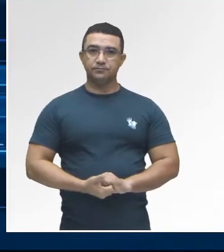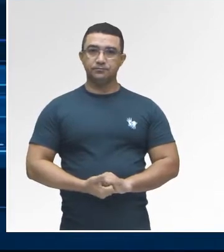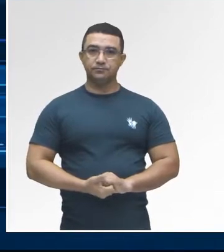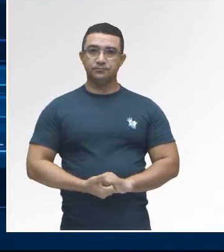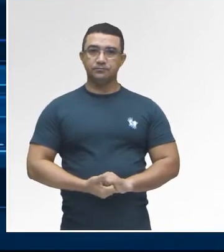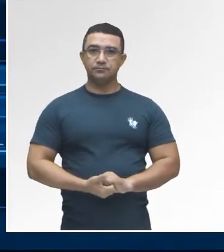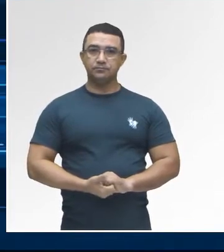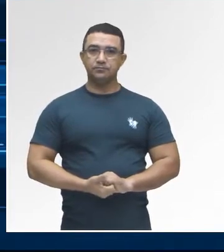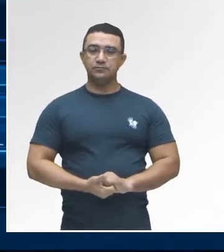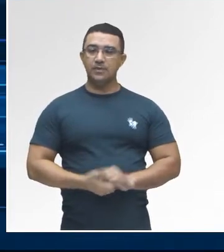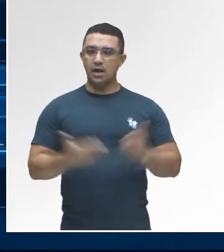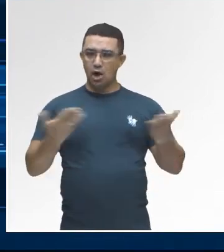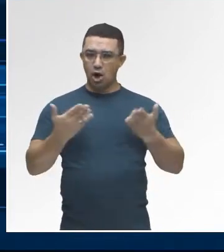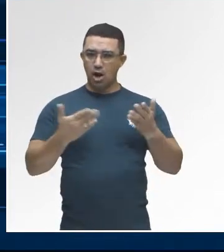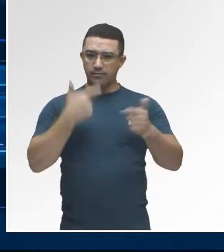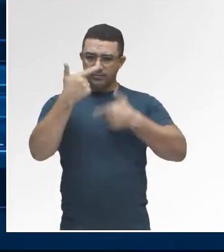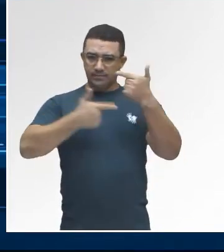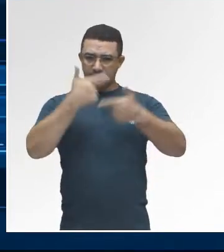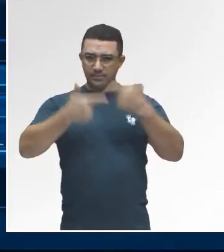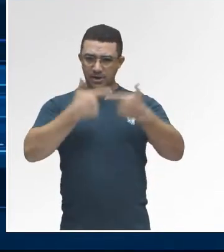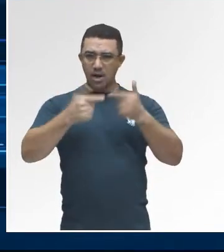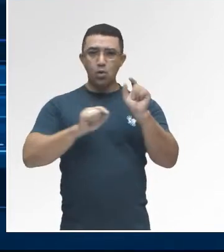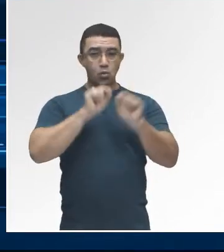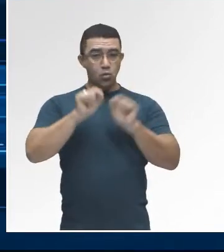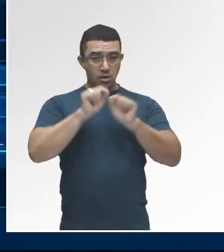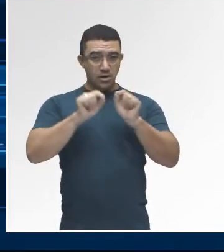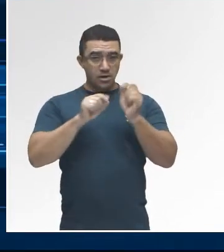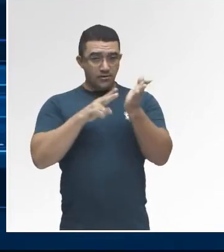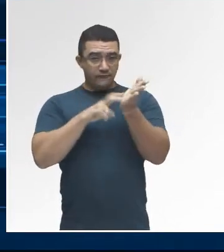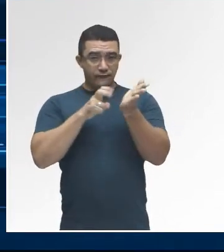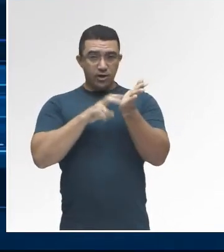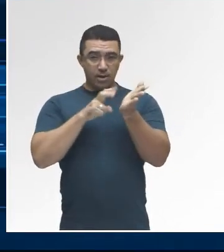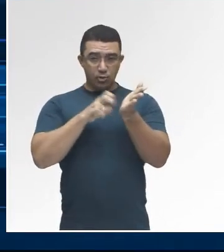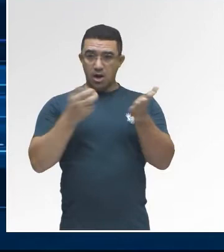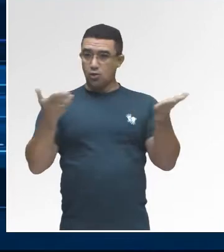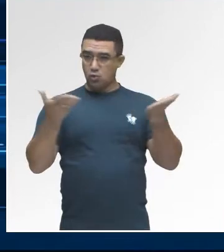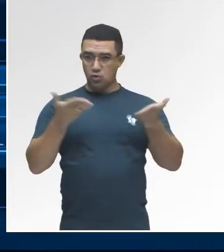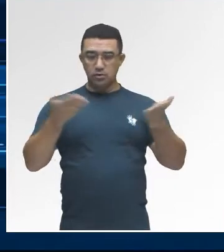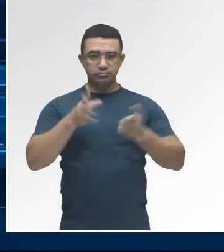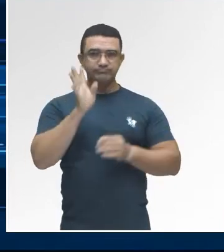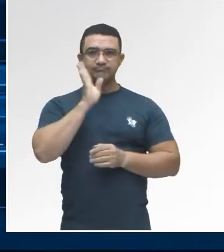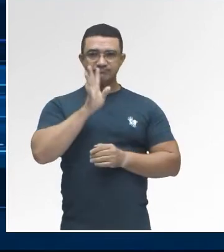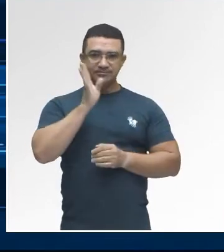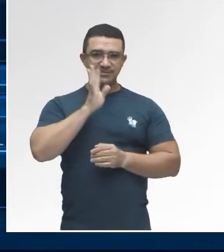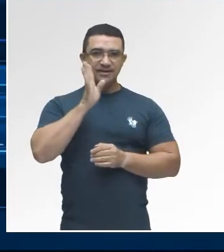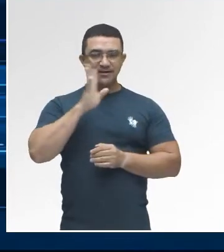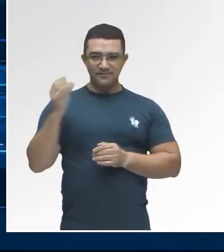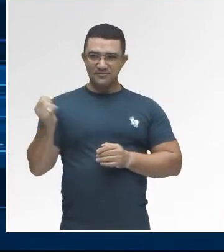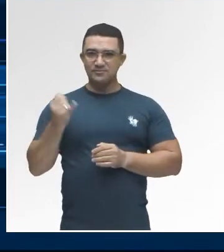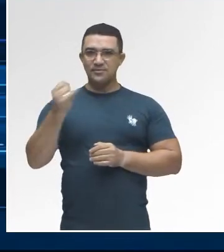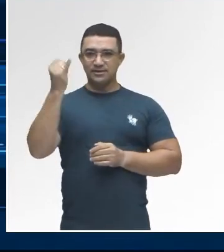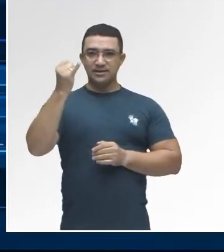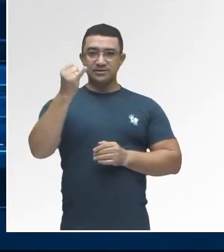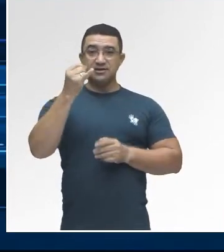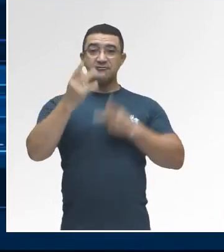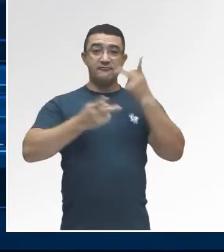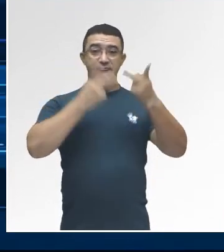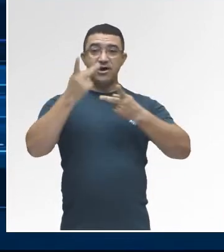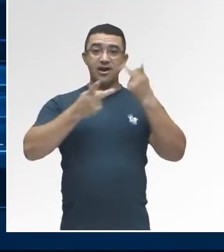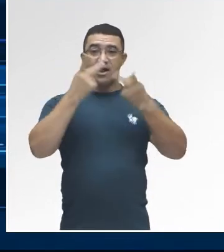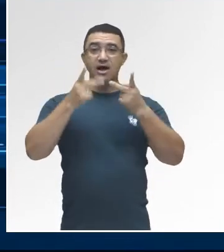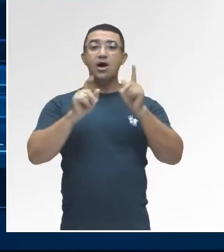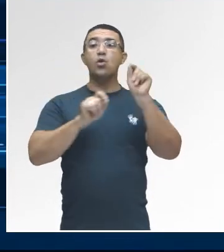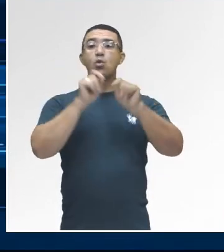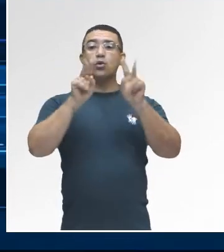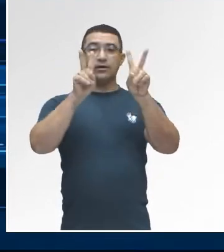agora trabalhar o vocabulário nesse momento, tá, gente? Esse vocabulário de hoje é bem legal, é bem importante. Nós vamos falar sobre parties, né,